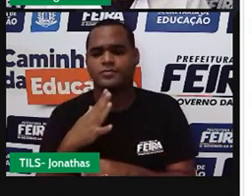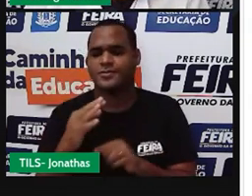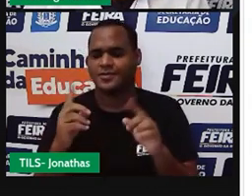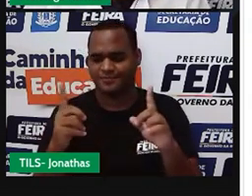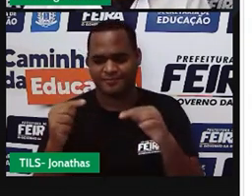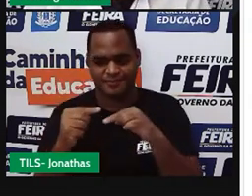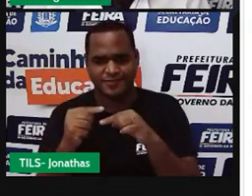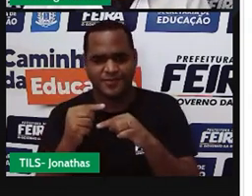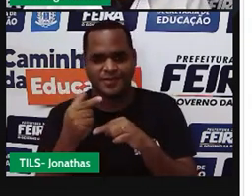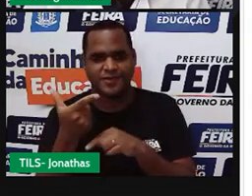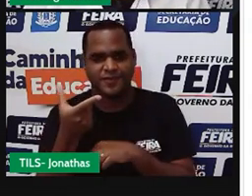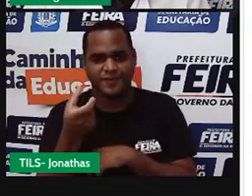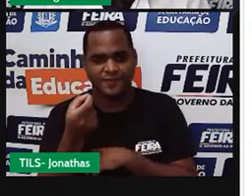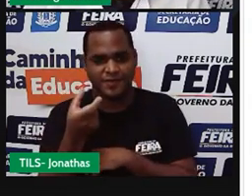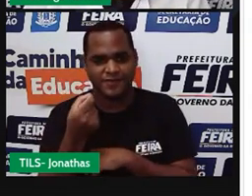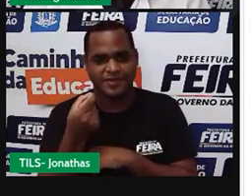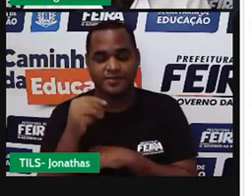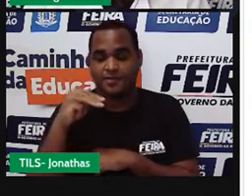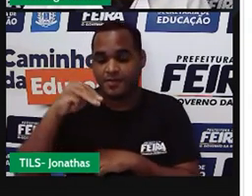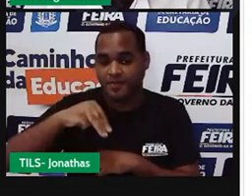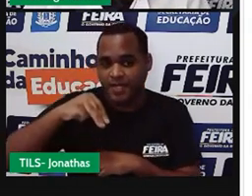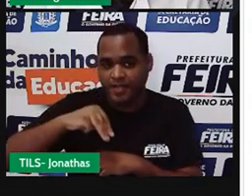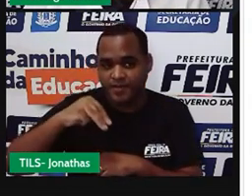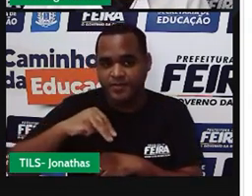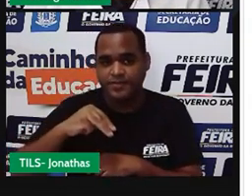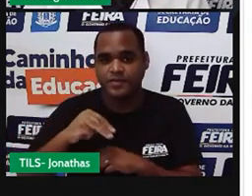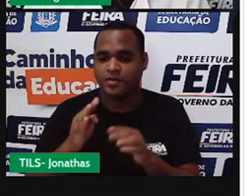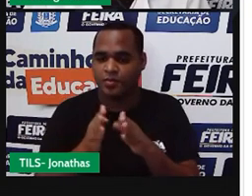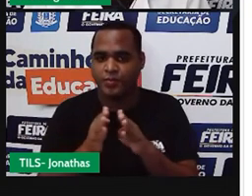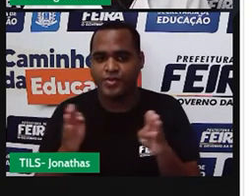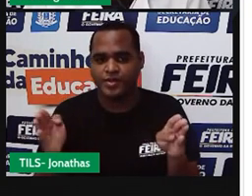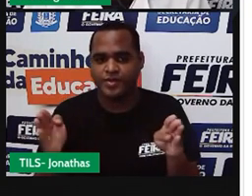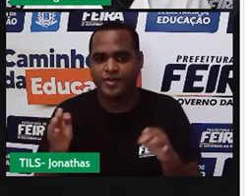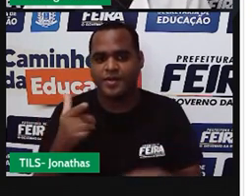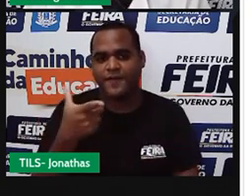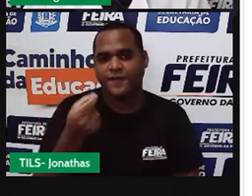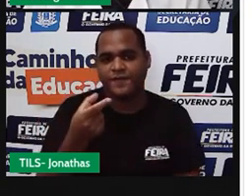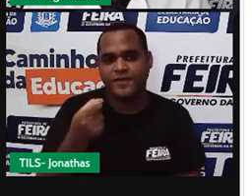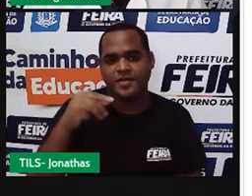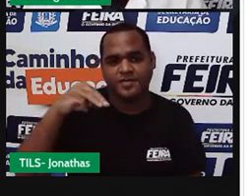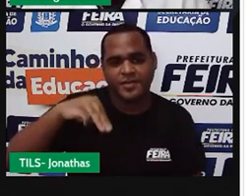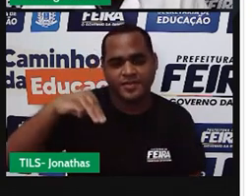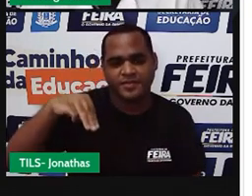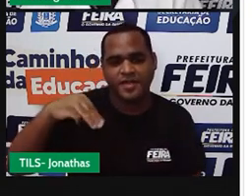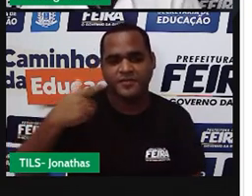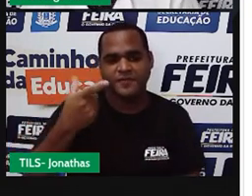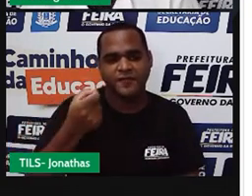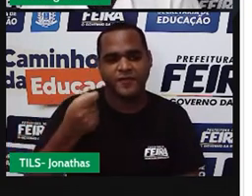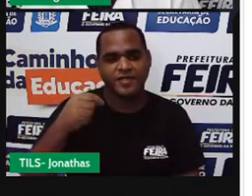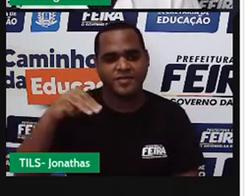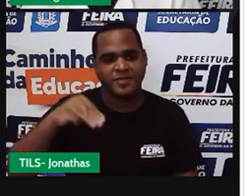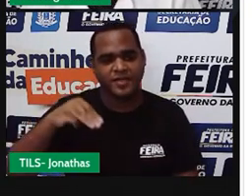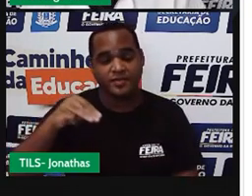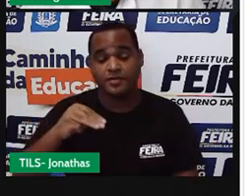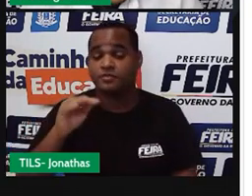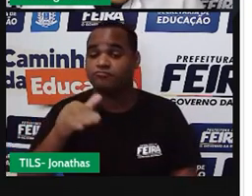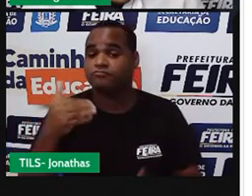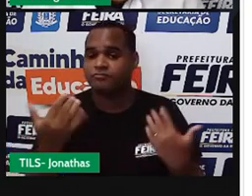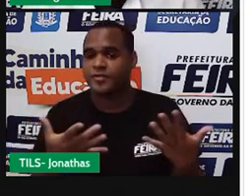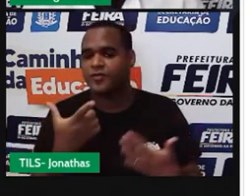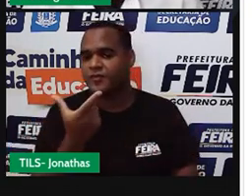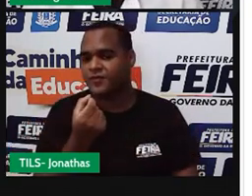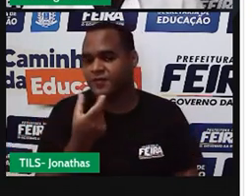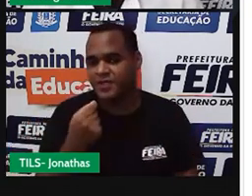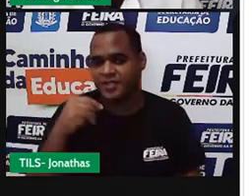aliás 20 ó 20 metros é isso aqui ó ó 20 metros tão 20